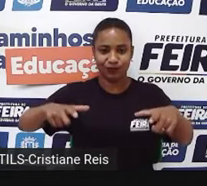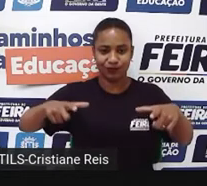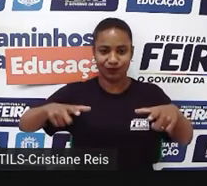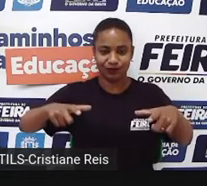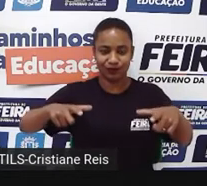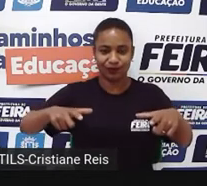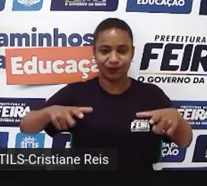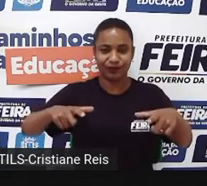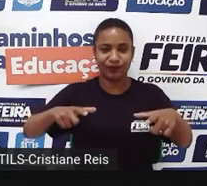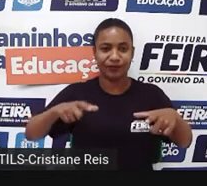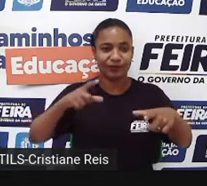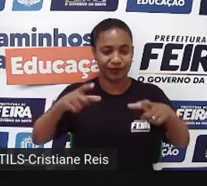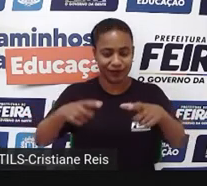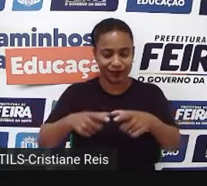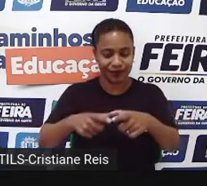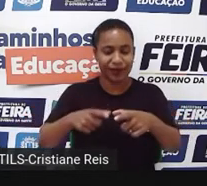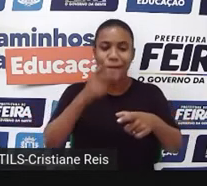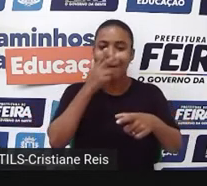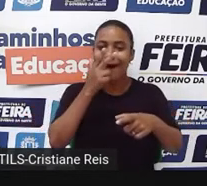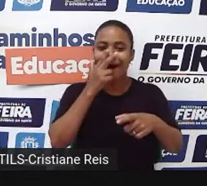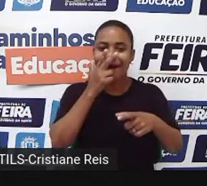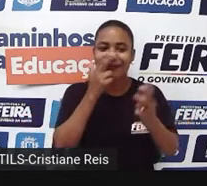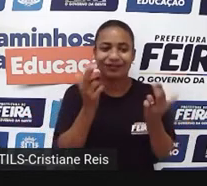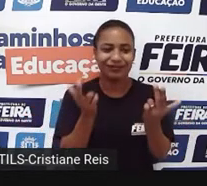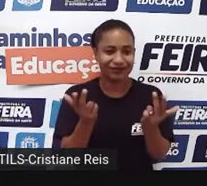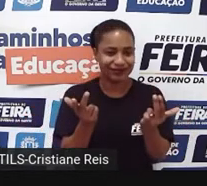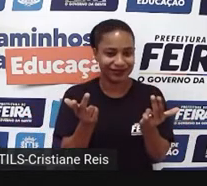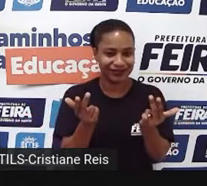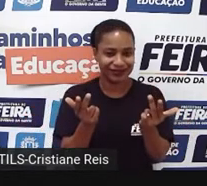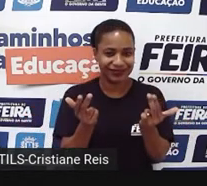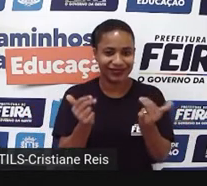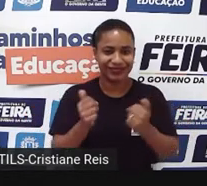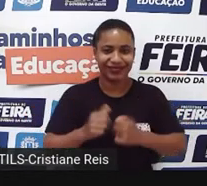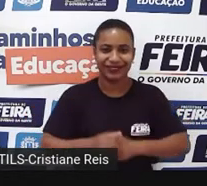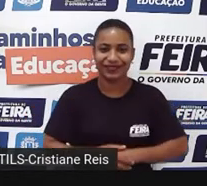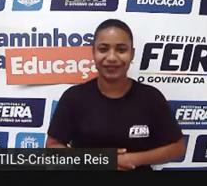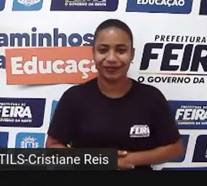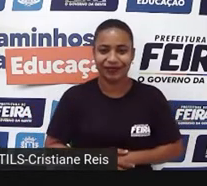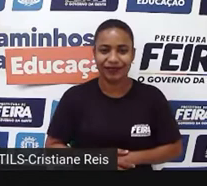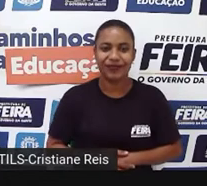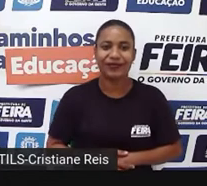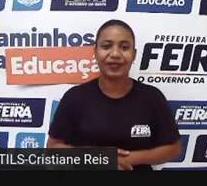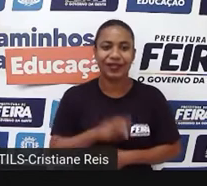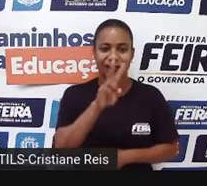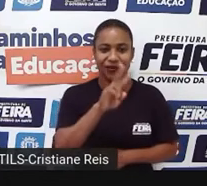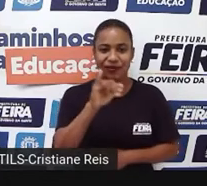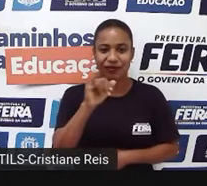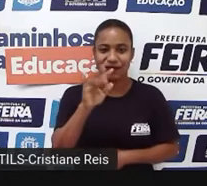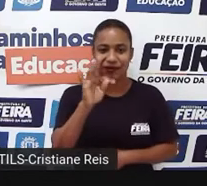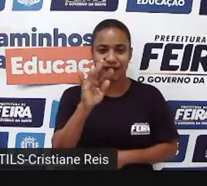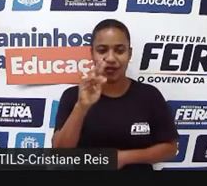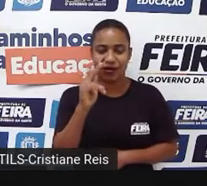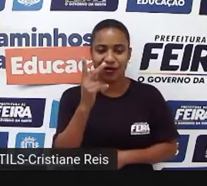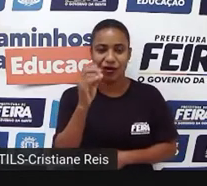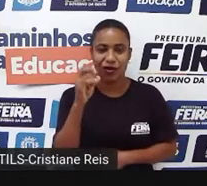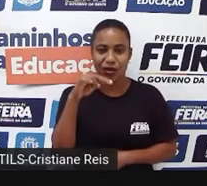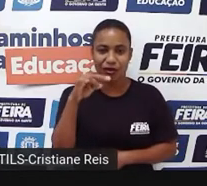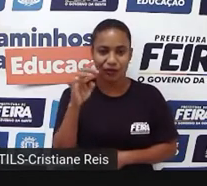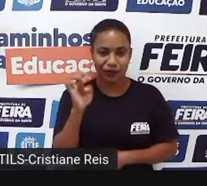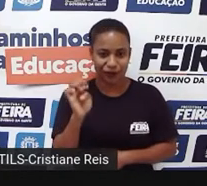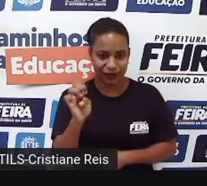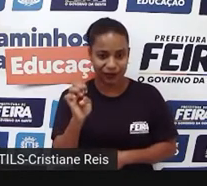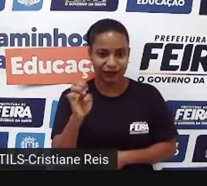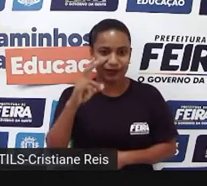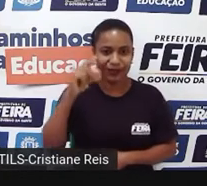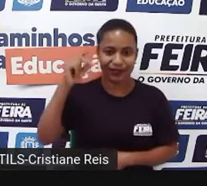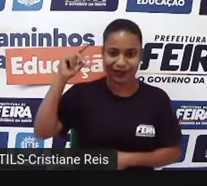aqui do meio, as informações, né, que tem nele. O Vitafone da Warner Brothers, vocês já